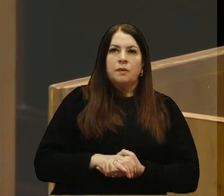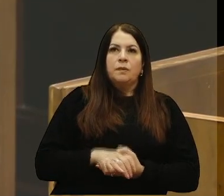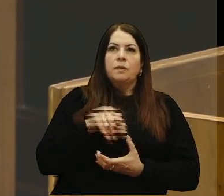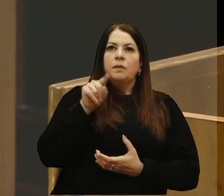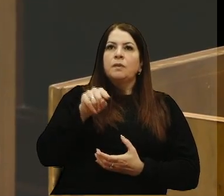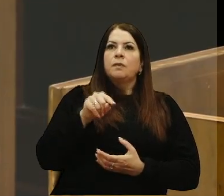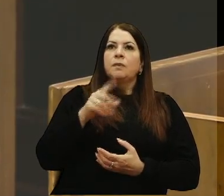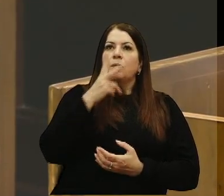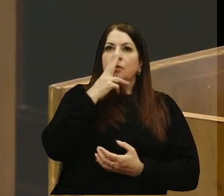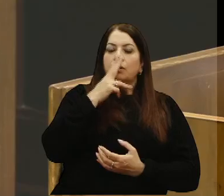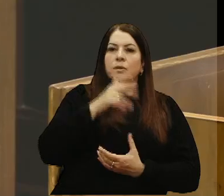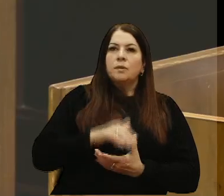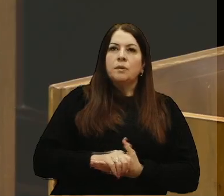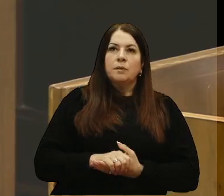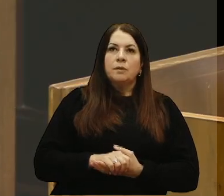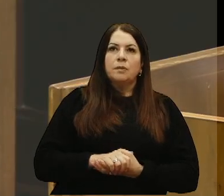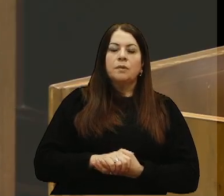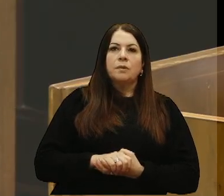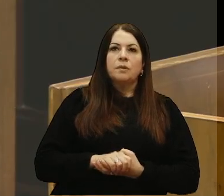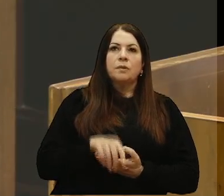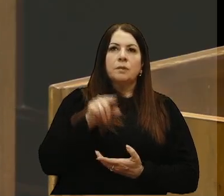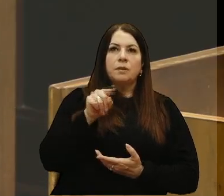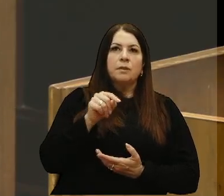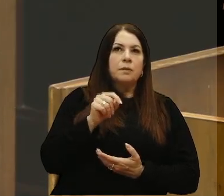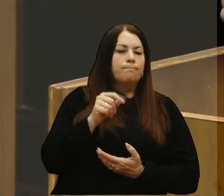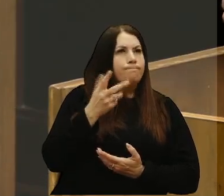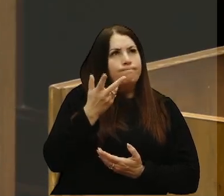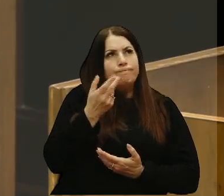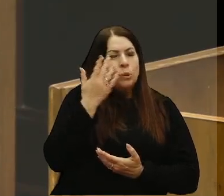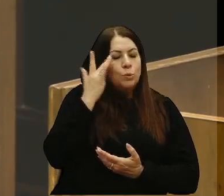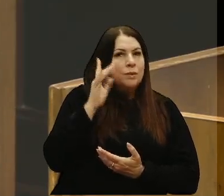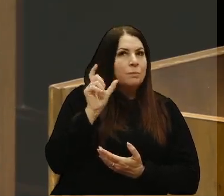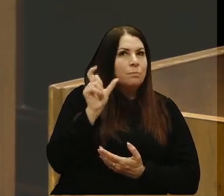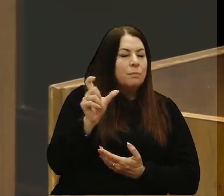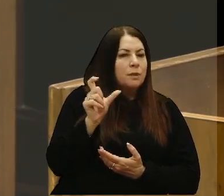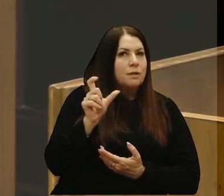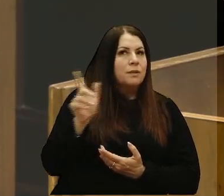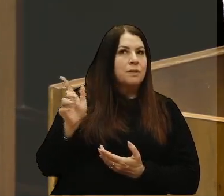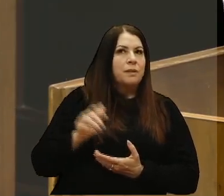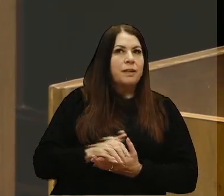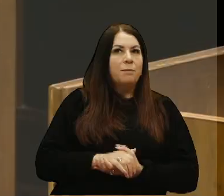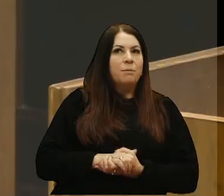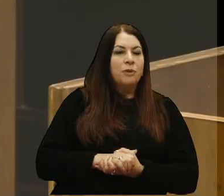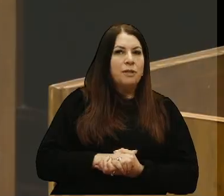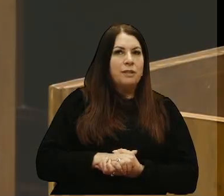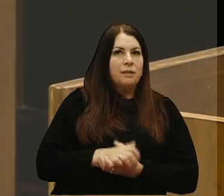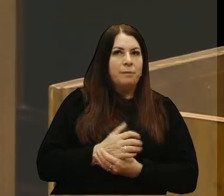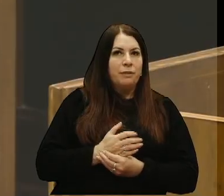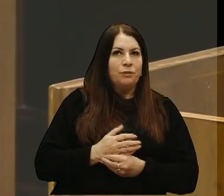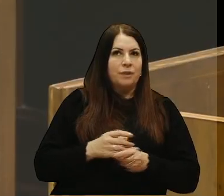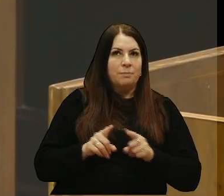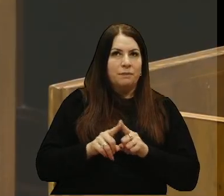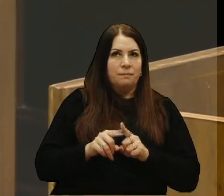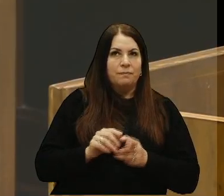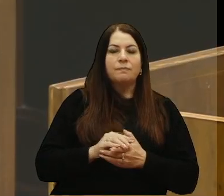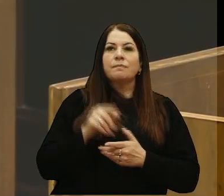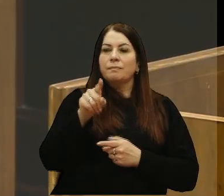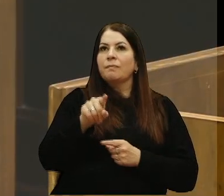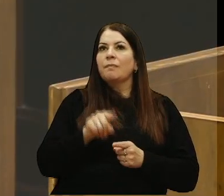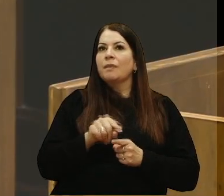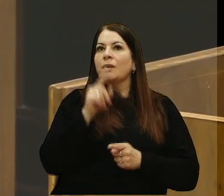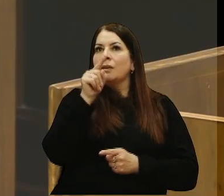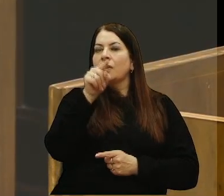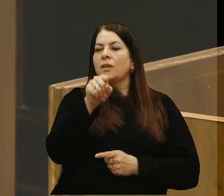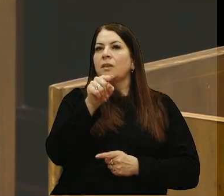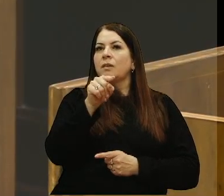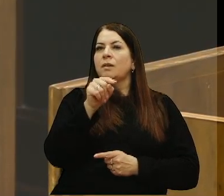Esse é o mesmo... Eu não sei se eu posso usar esse termo aqui, presidente. Esse é o mesmo... Eu vou mudar aqui